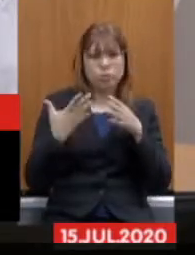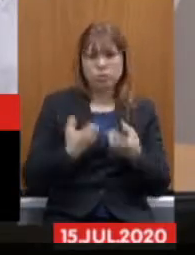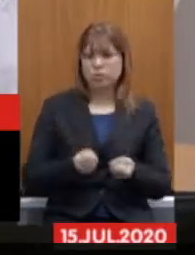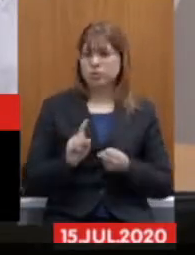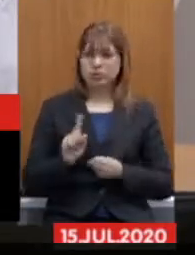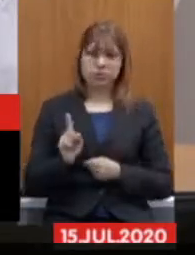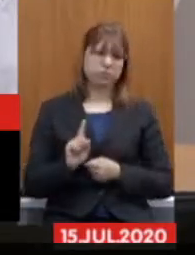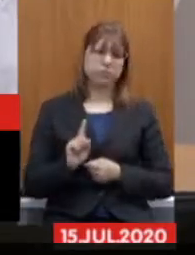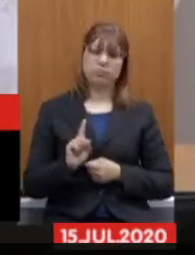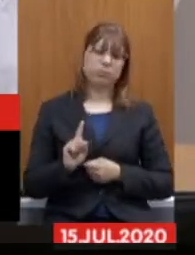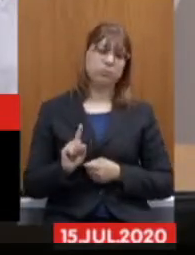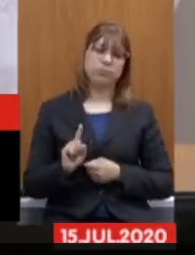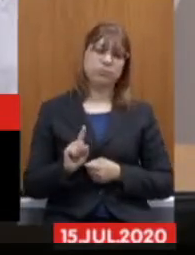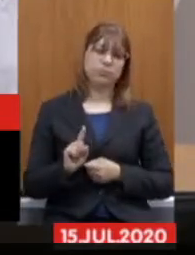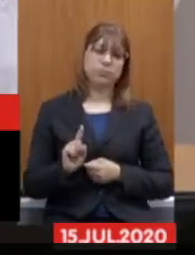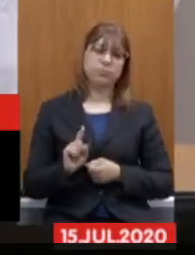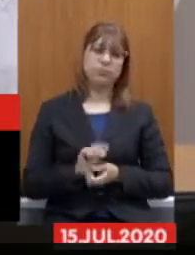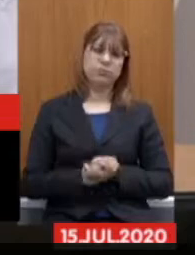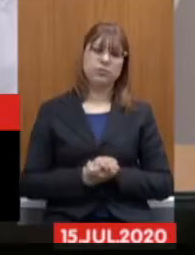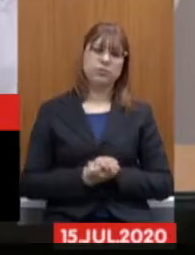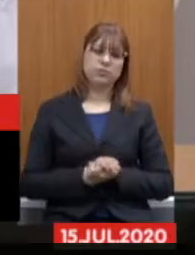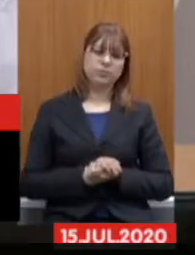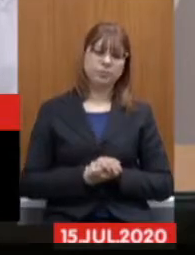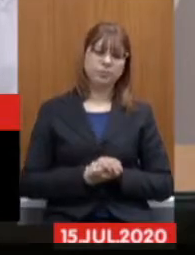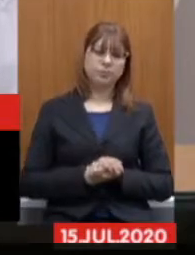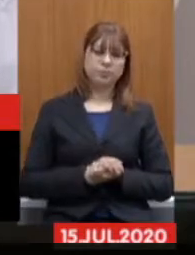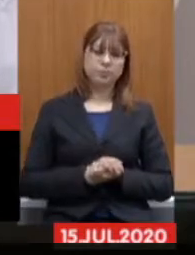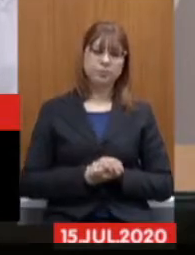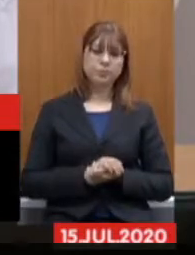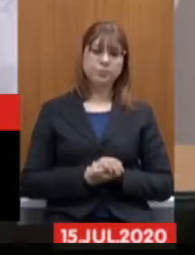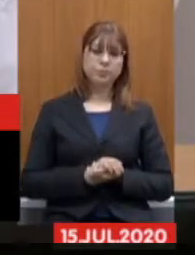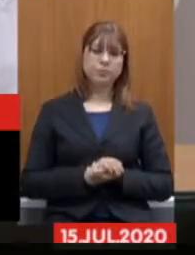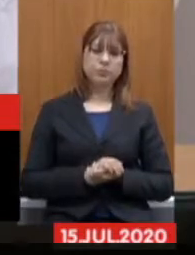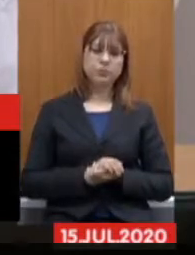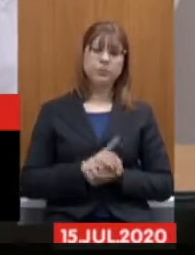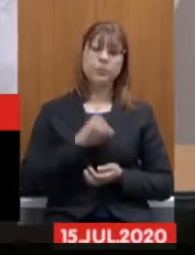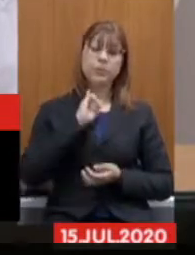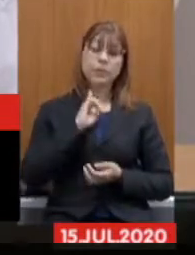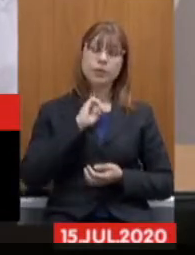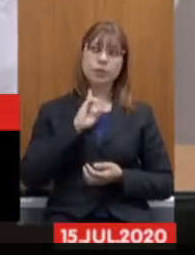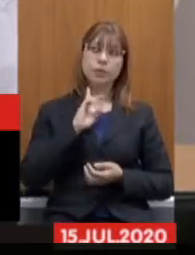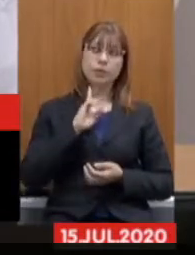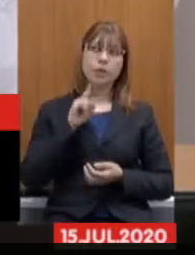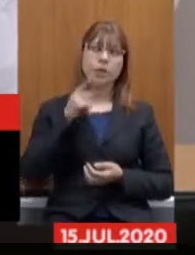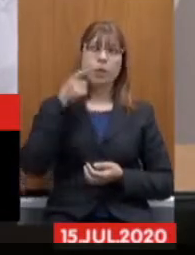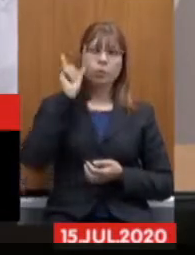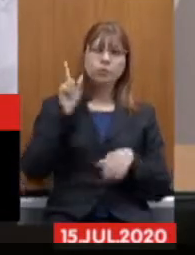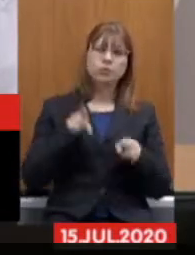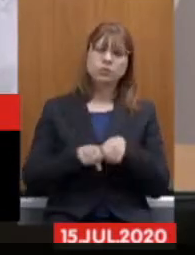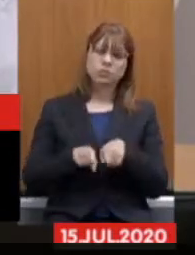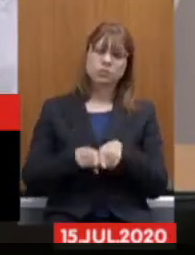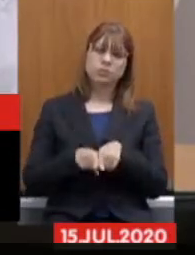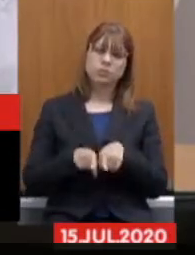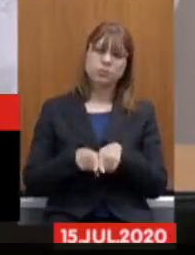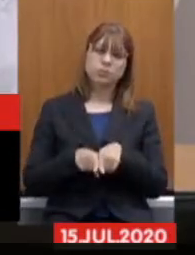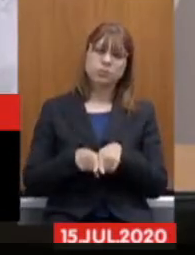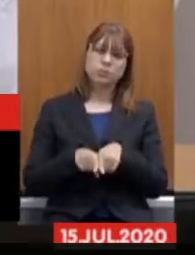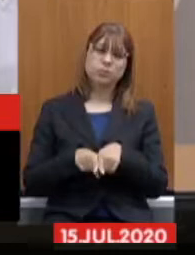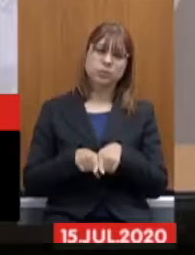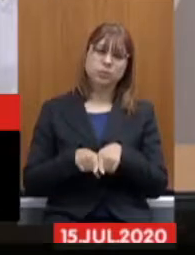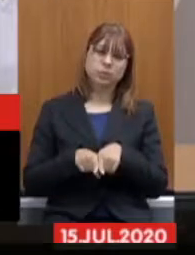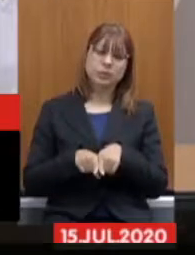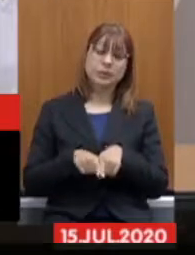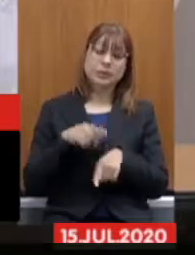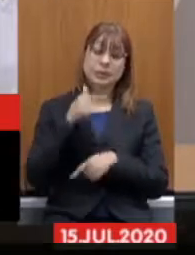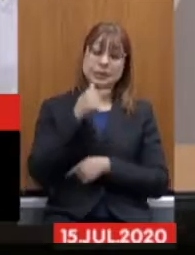a forma como é colocada am e em minas ontem nós tivemos também o batemos o